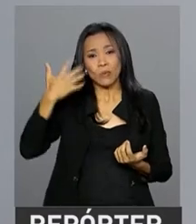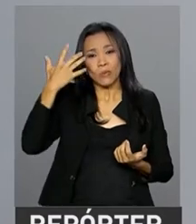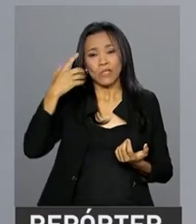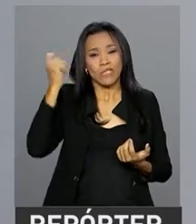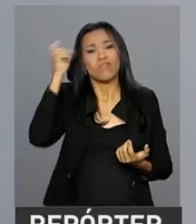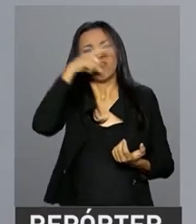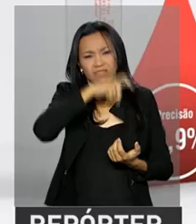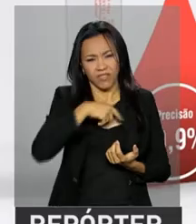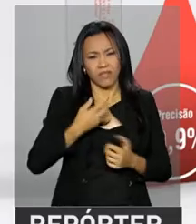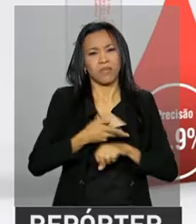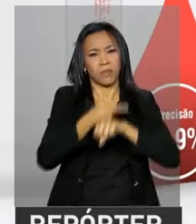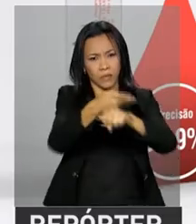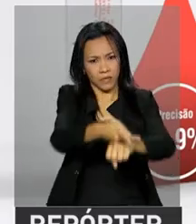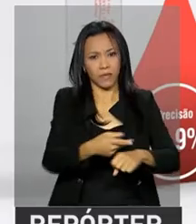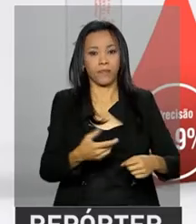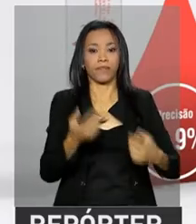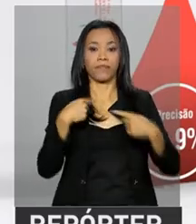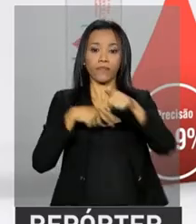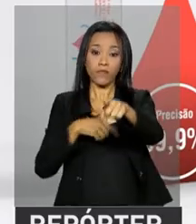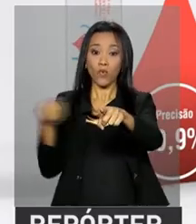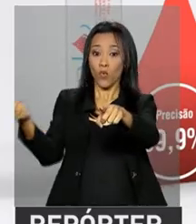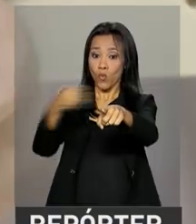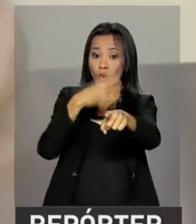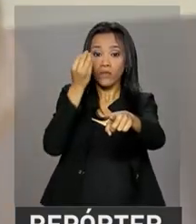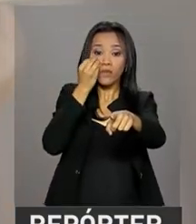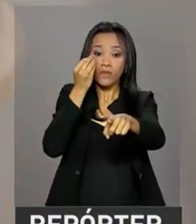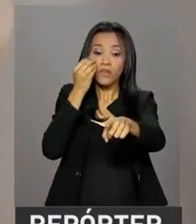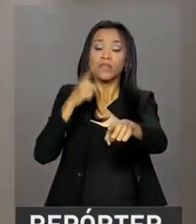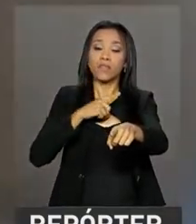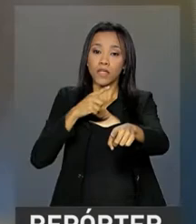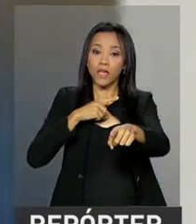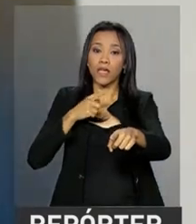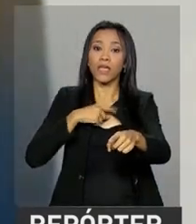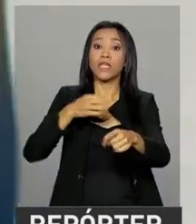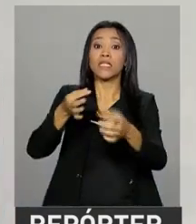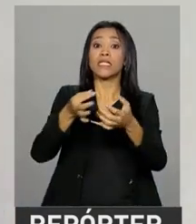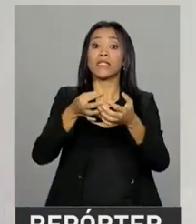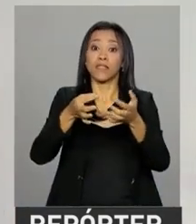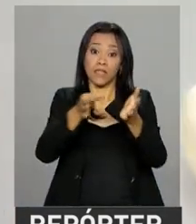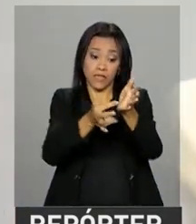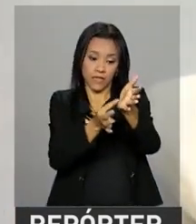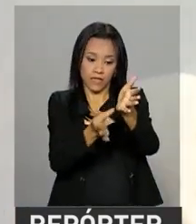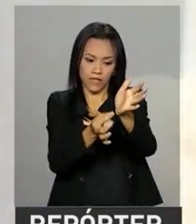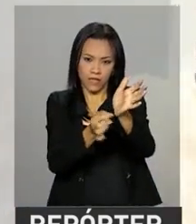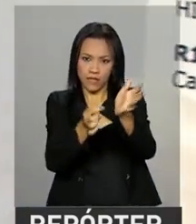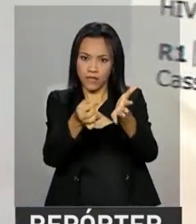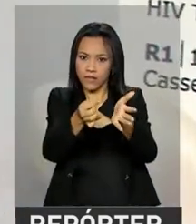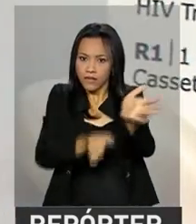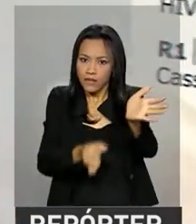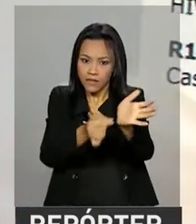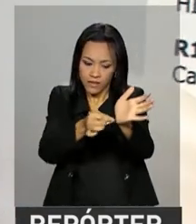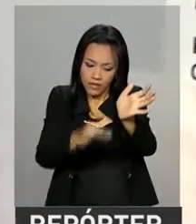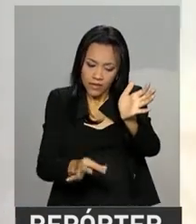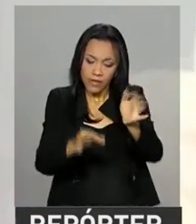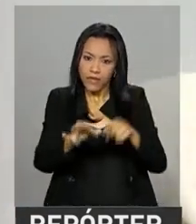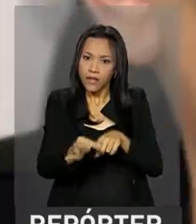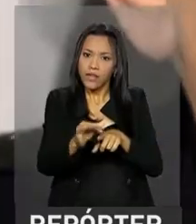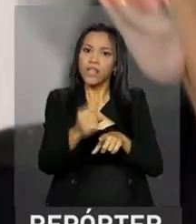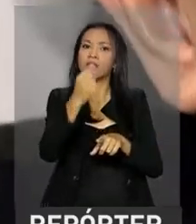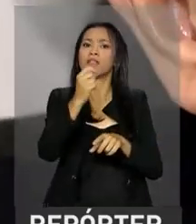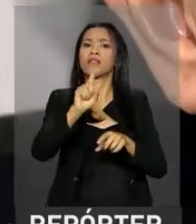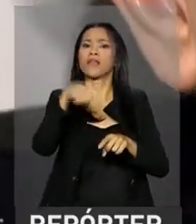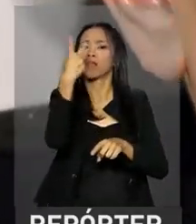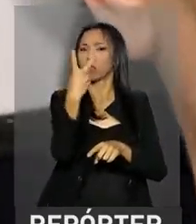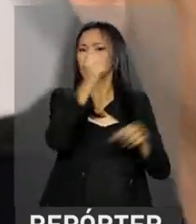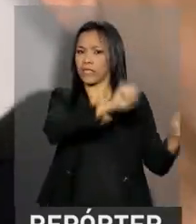realização do teste o novo teste também funciona com a coleta de gotas de sangue e deve chegar ao mercado em duas semanas